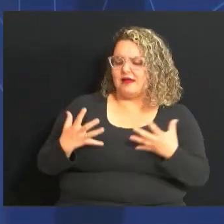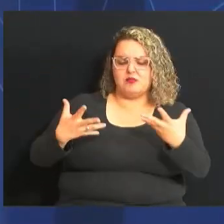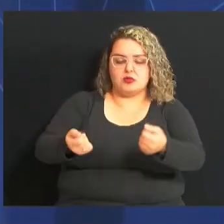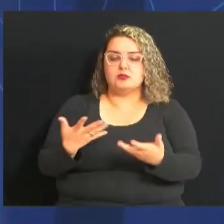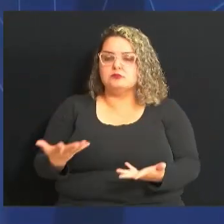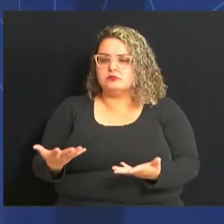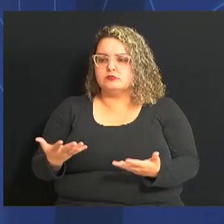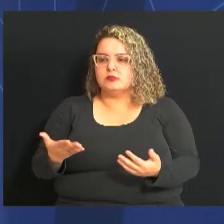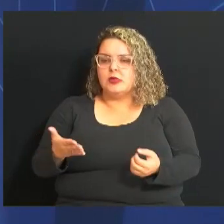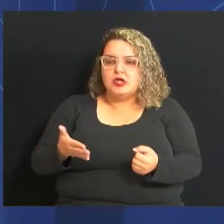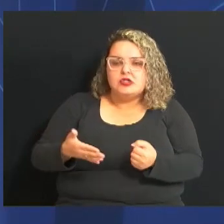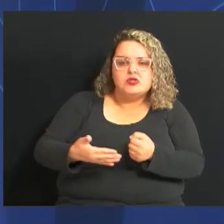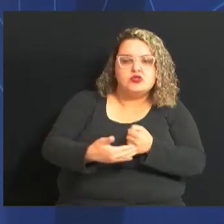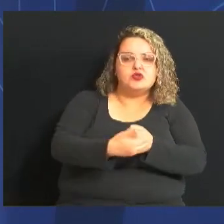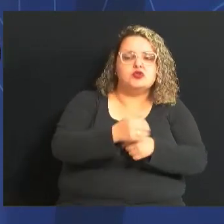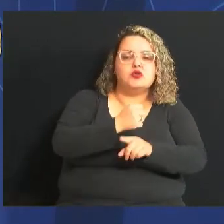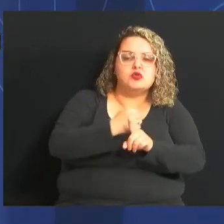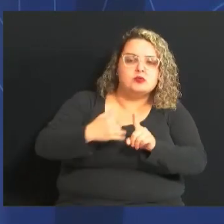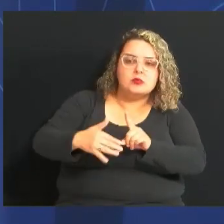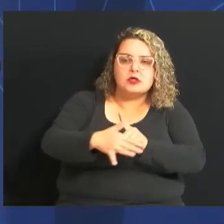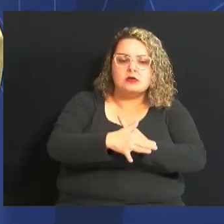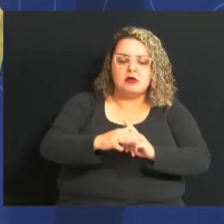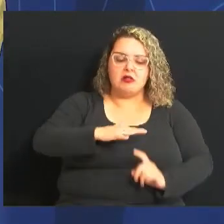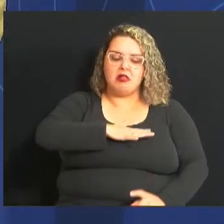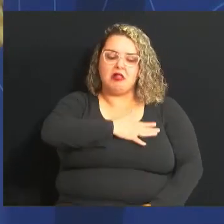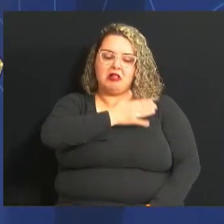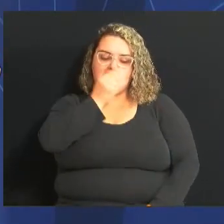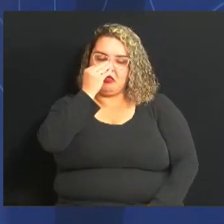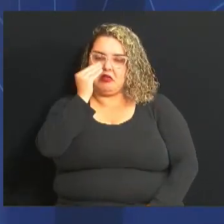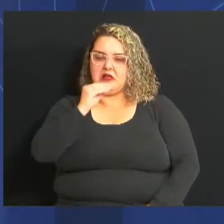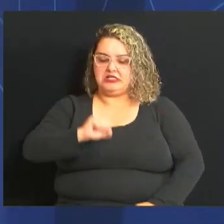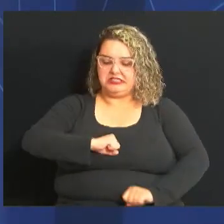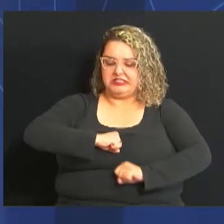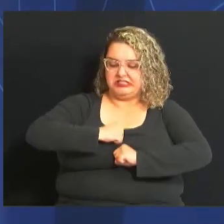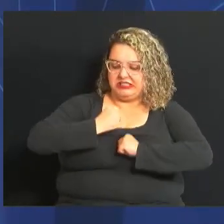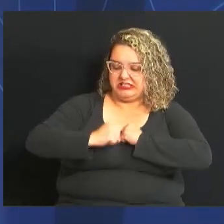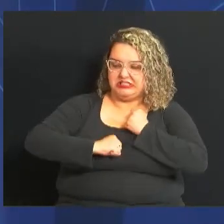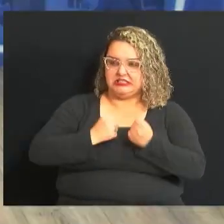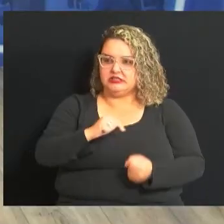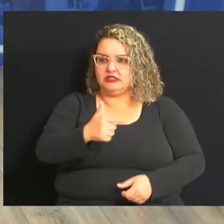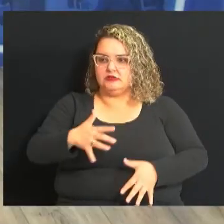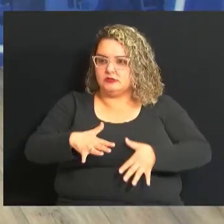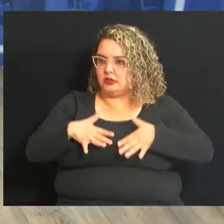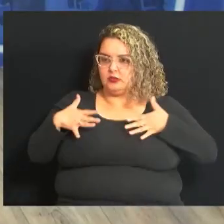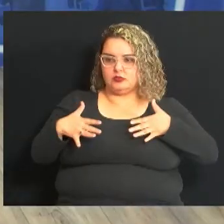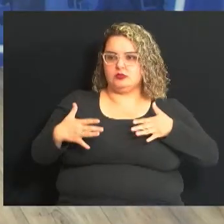esconde uma sociedade preconceituosa que tem ódio, que não tem orgulho das origens?